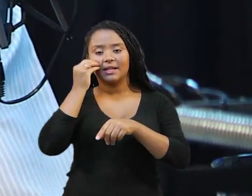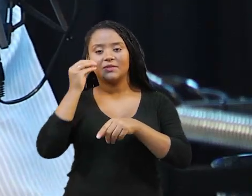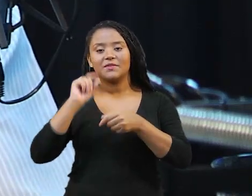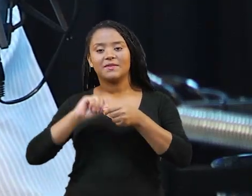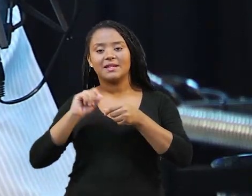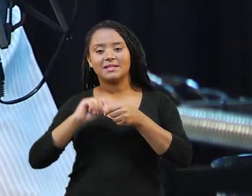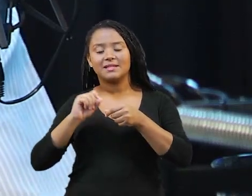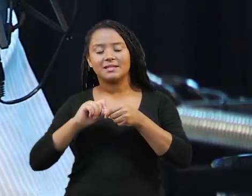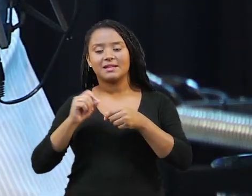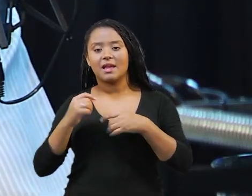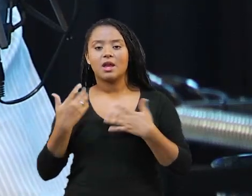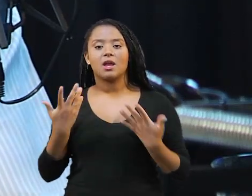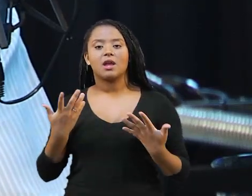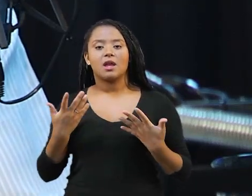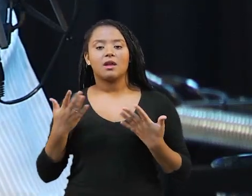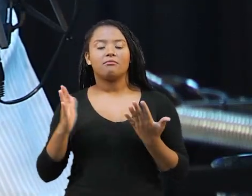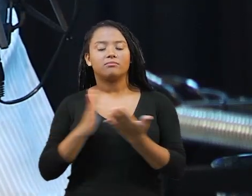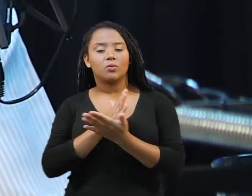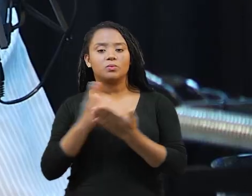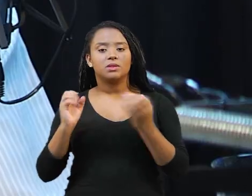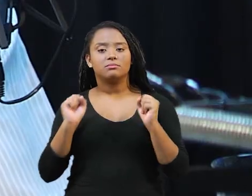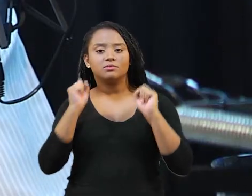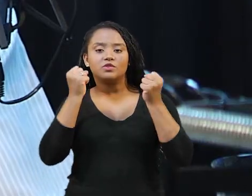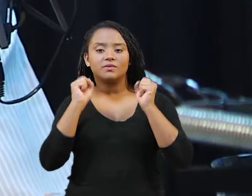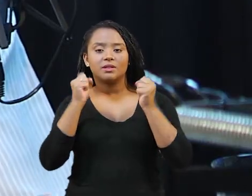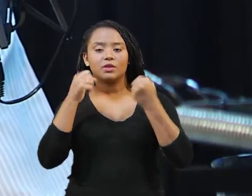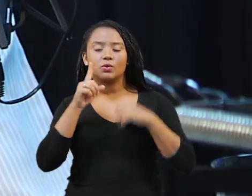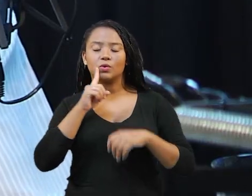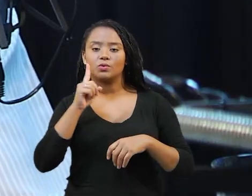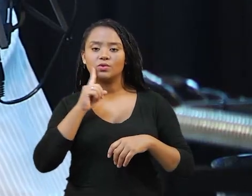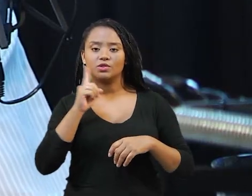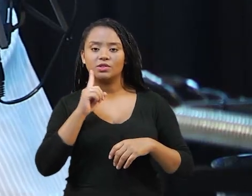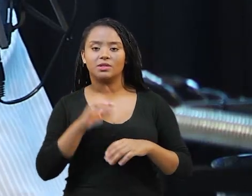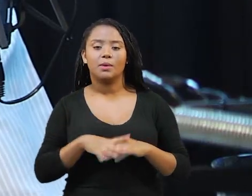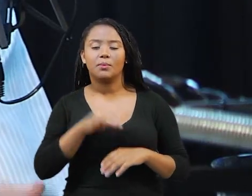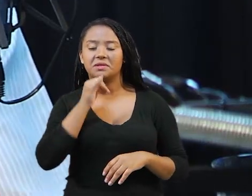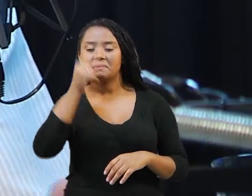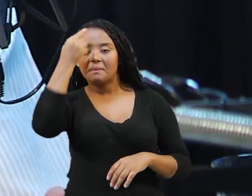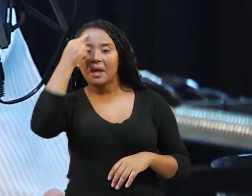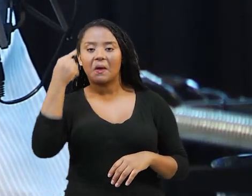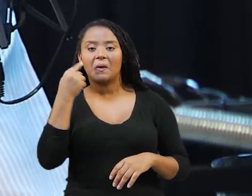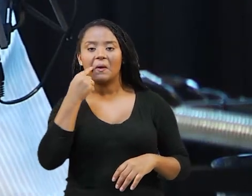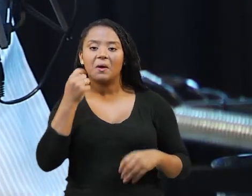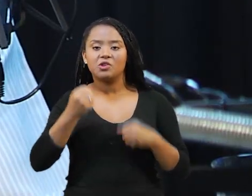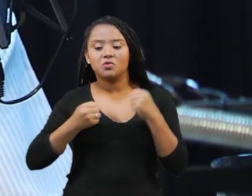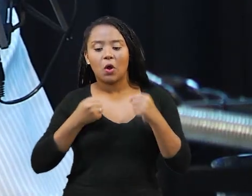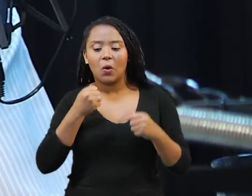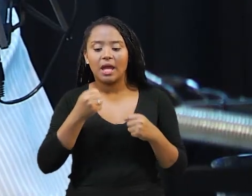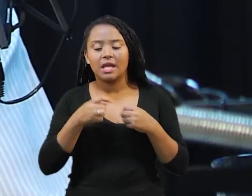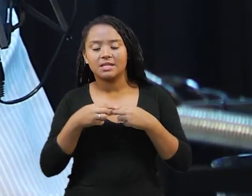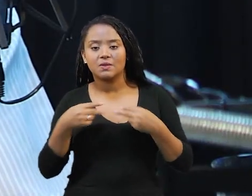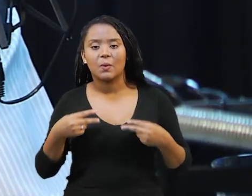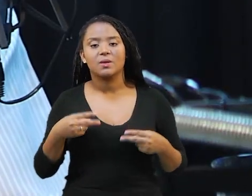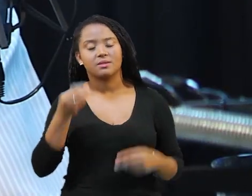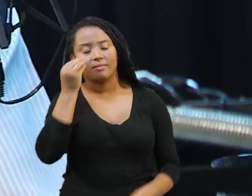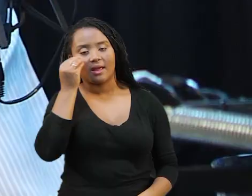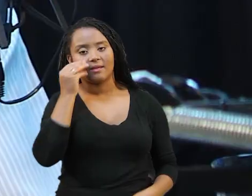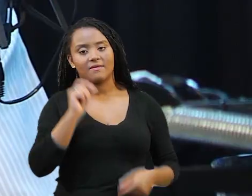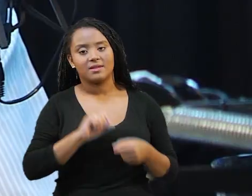lá no condomínio, né? E em casa mesmo, alguma coisinha pelo menos todo dia. Pelo menos uma meia horinha,